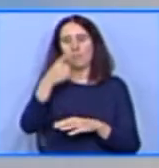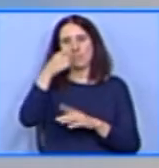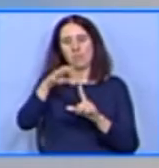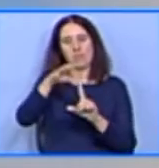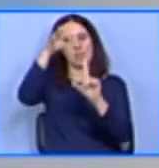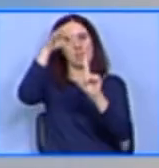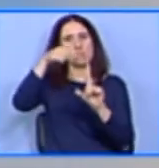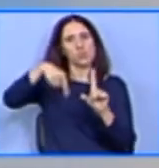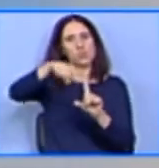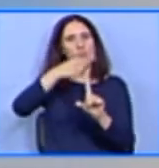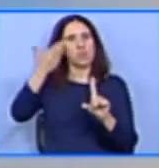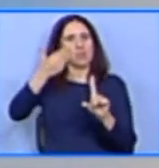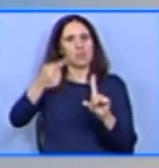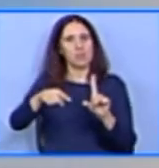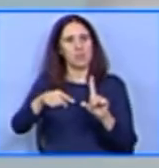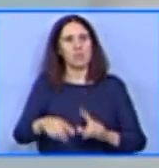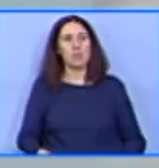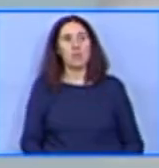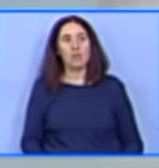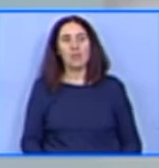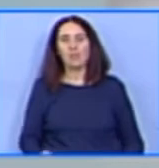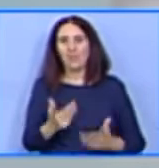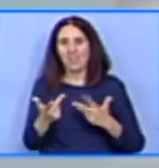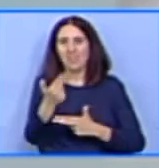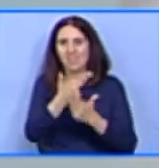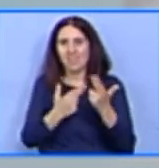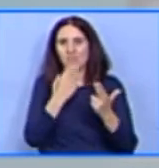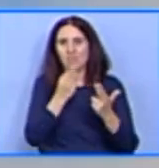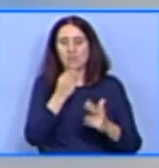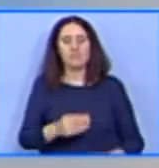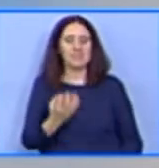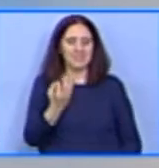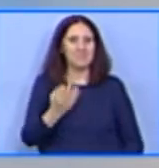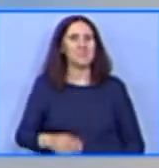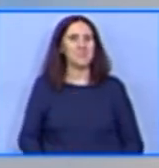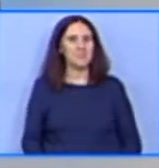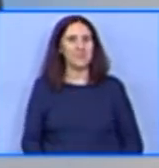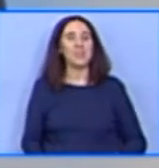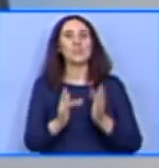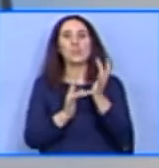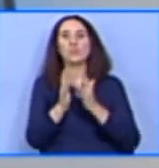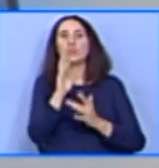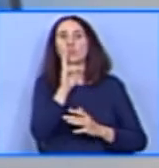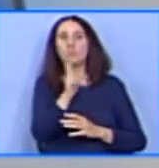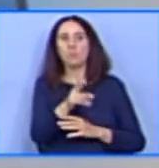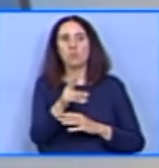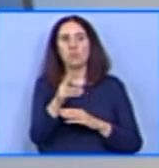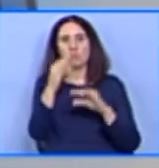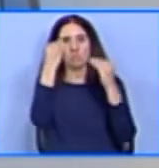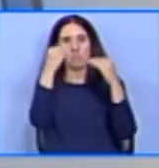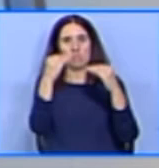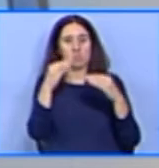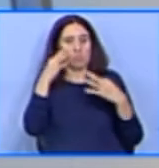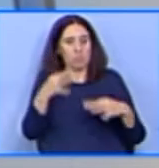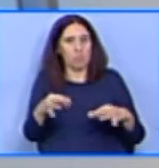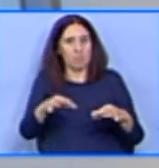tinha direito. Portanto, está aqui uma crítica ao entendimento. Exatamente. Na resposta de Jesus vem a catequese, que era a catequese